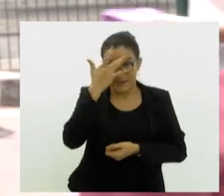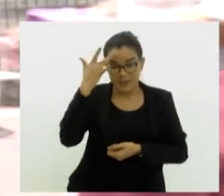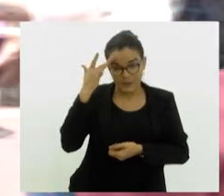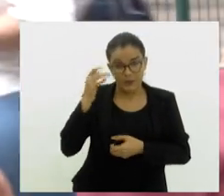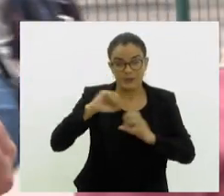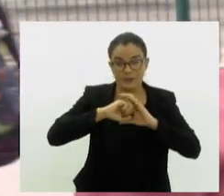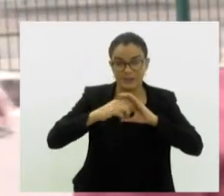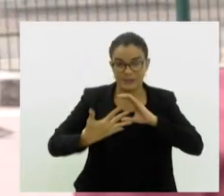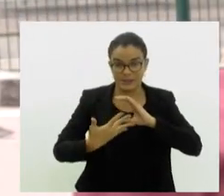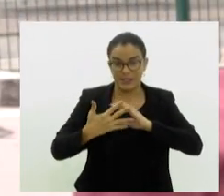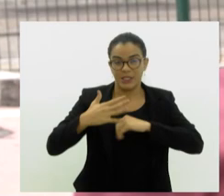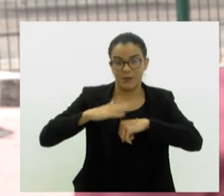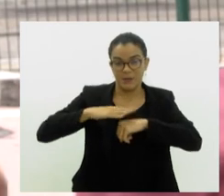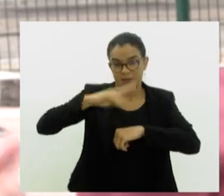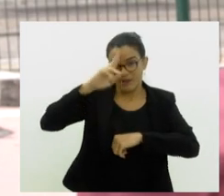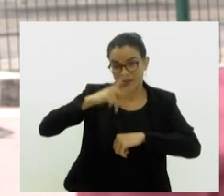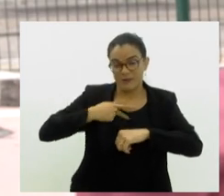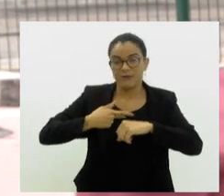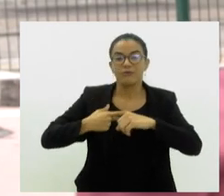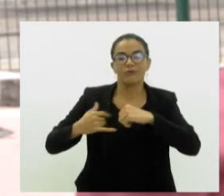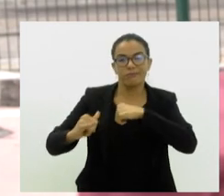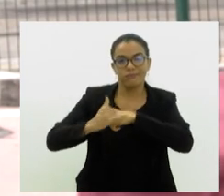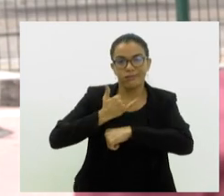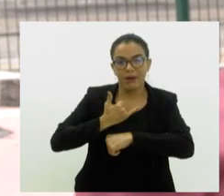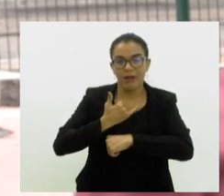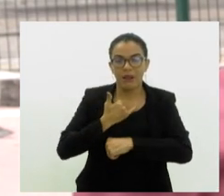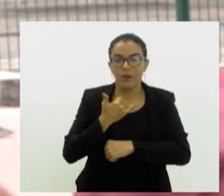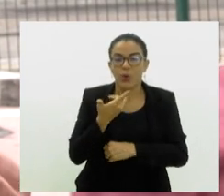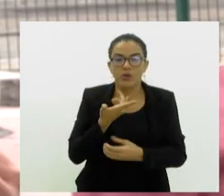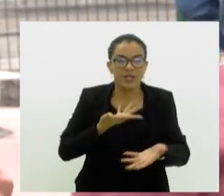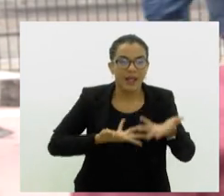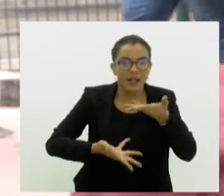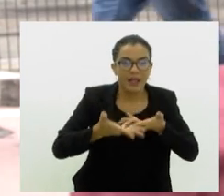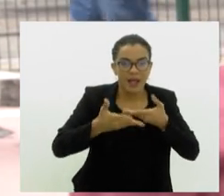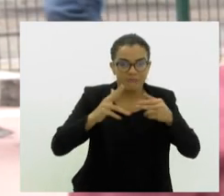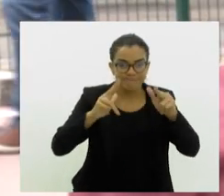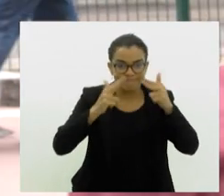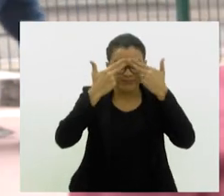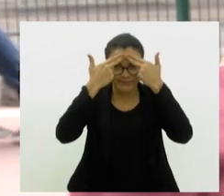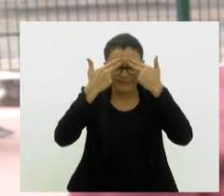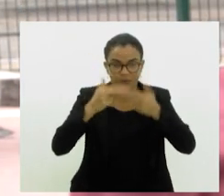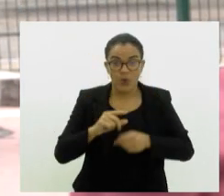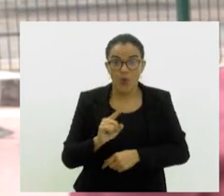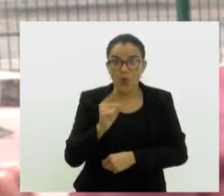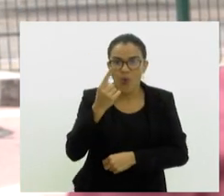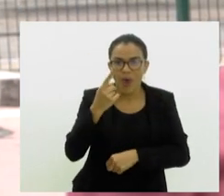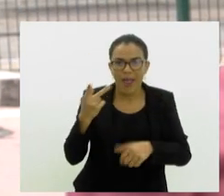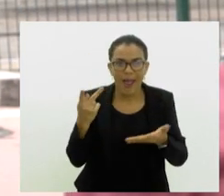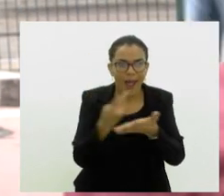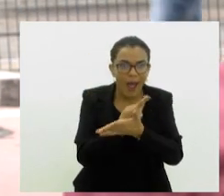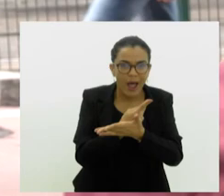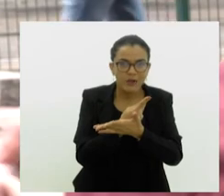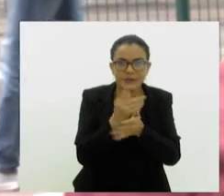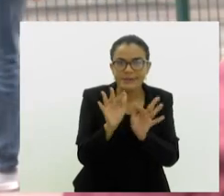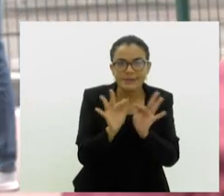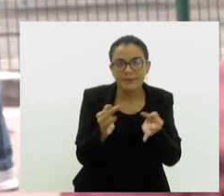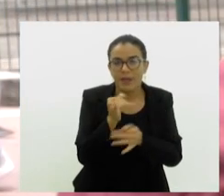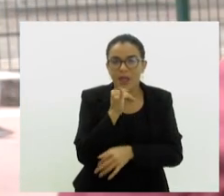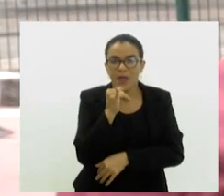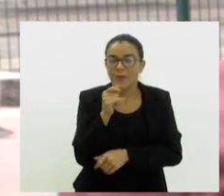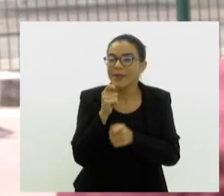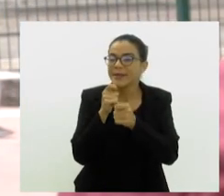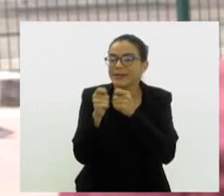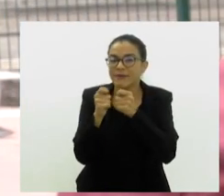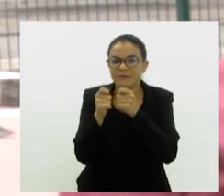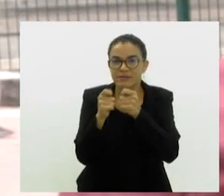do impostor, ela tem muita dificuldade de lidar com frustrações. Então, se ela cometer um único erro, ainda que simples, por exemplo, numa entrevista como